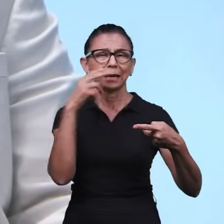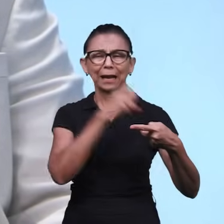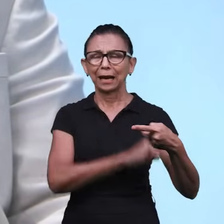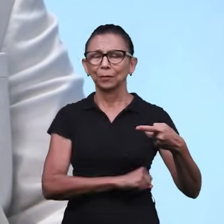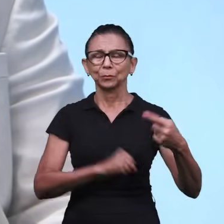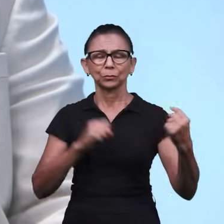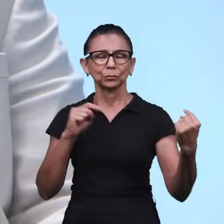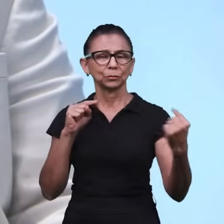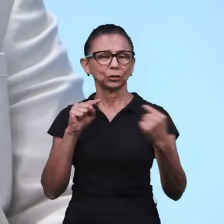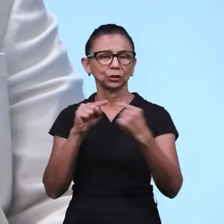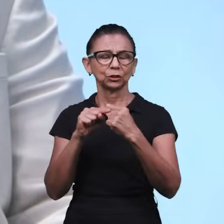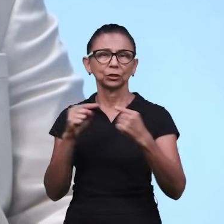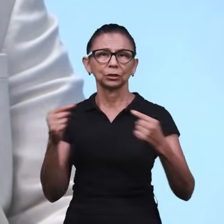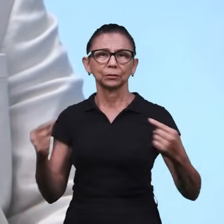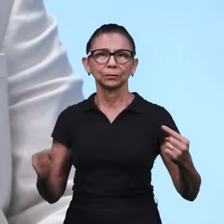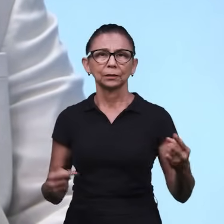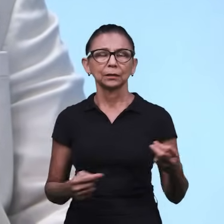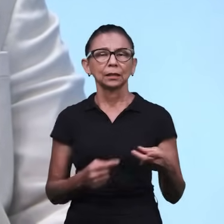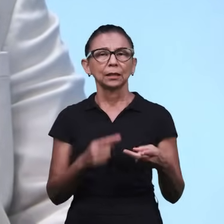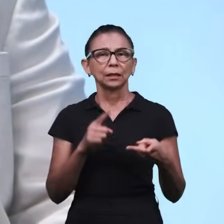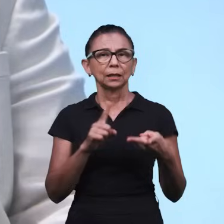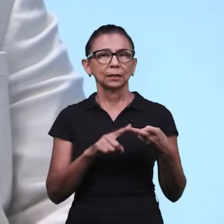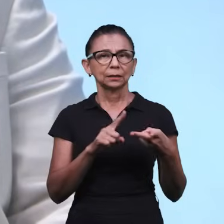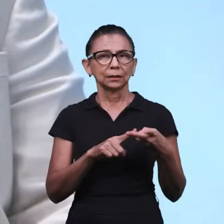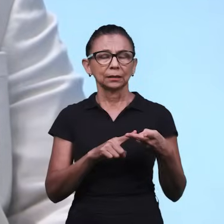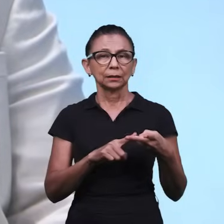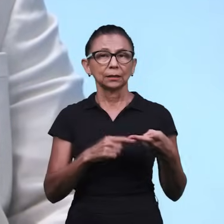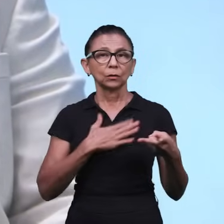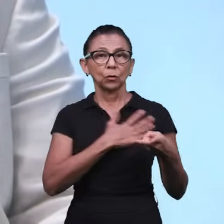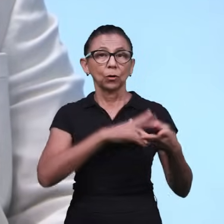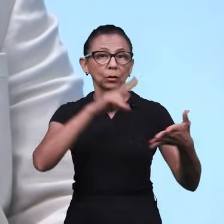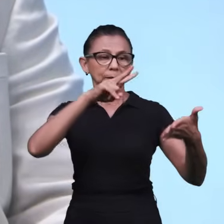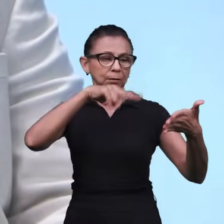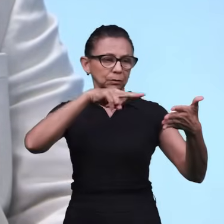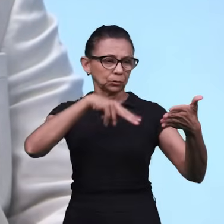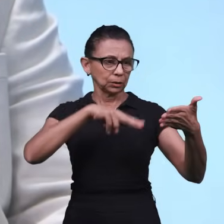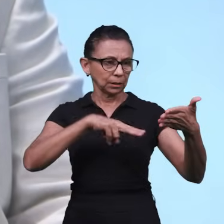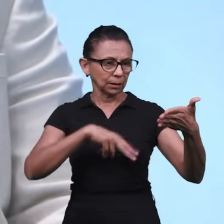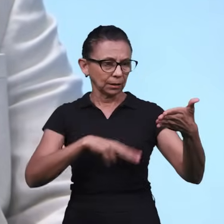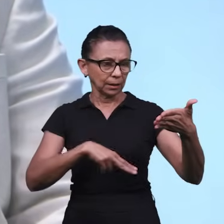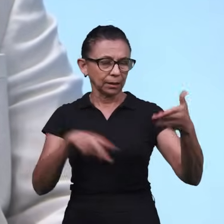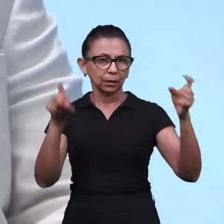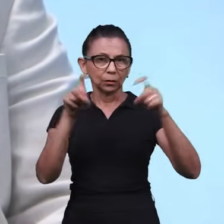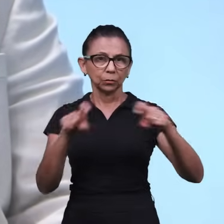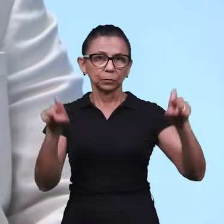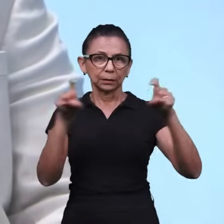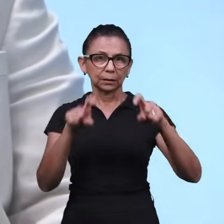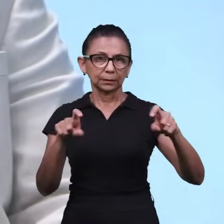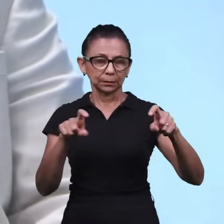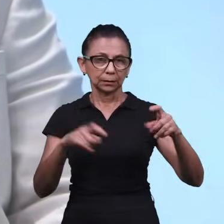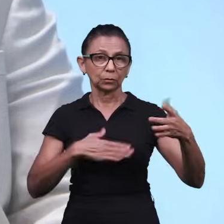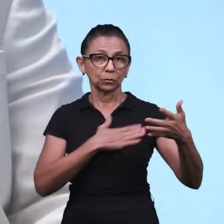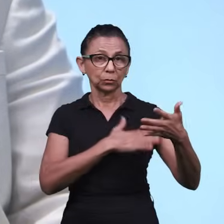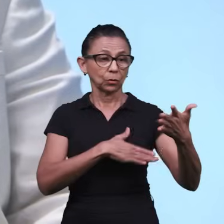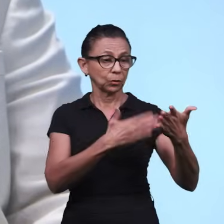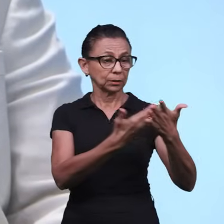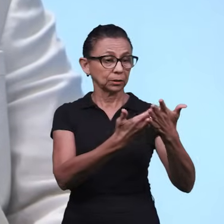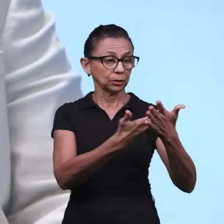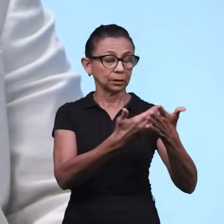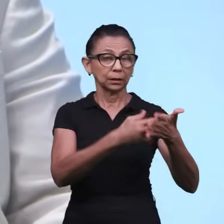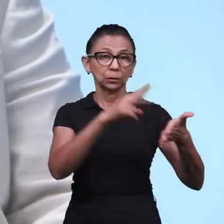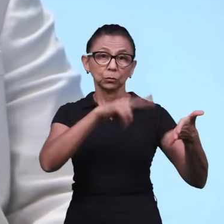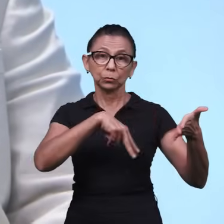ele gosta muito dessa parte de programação, ele se concentra nessa parte de programação, ele gosta de estudar, ele gosta da parte